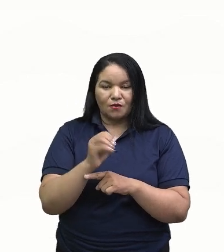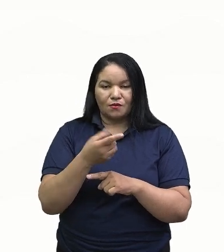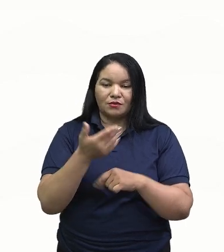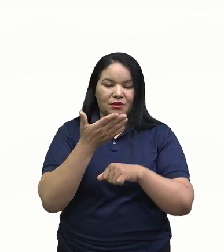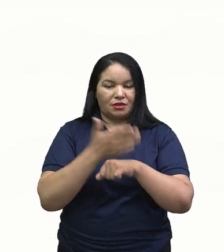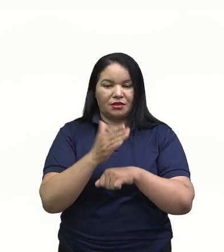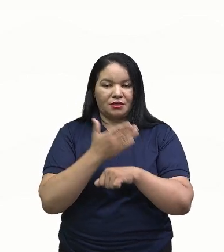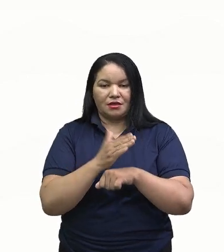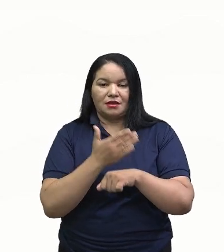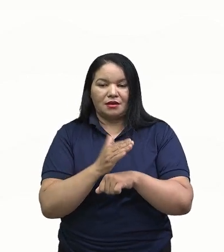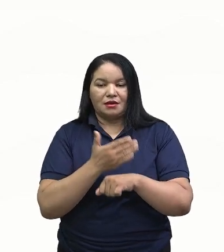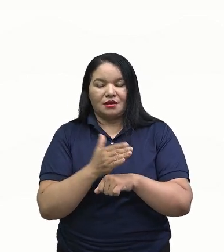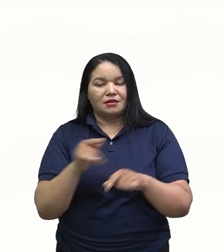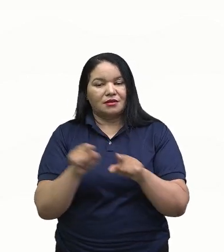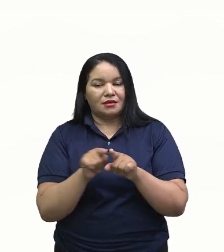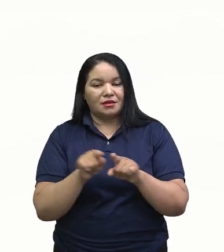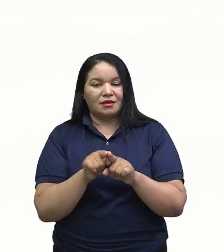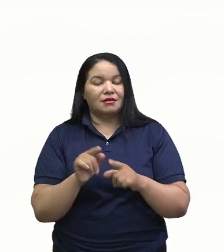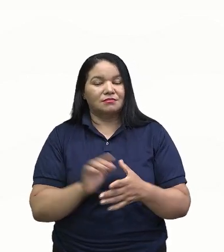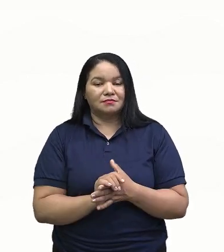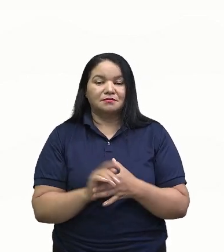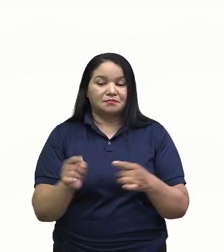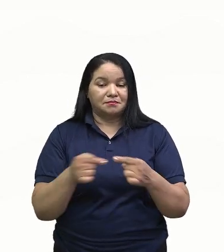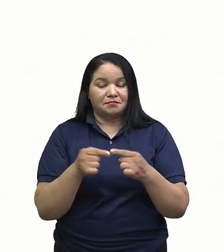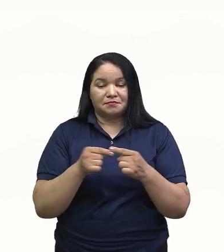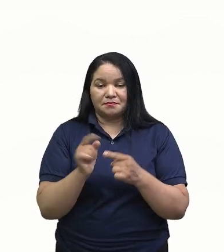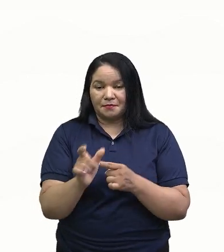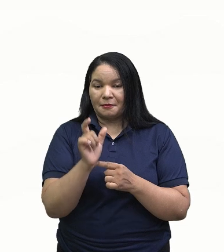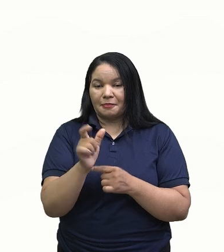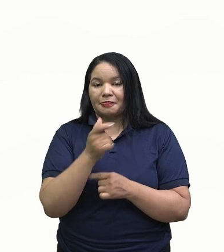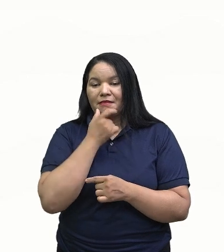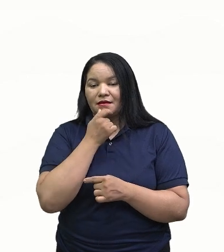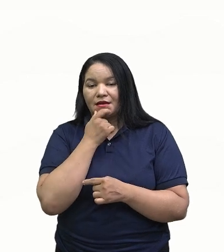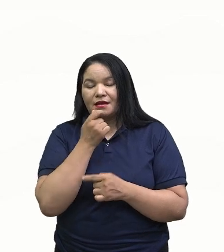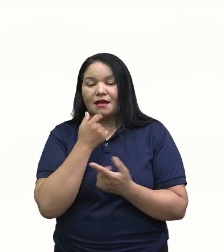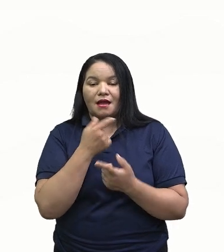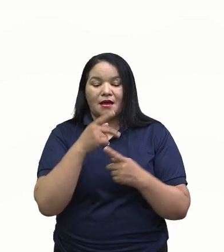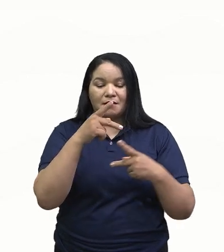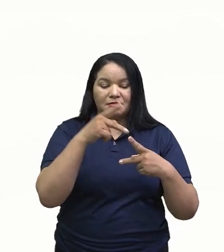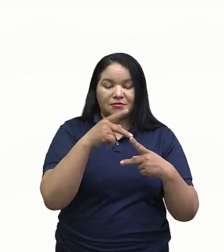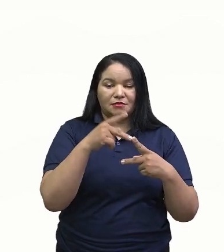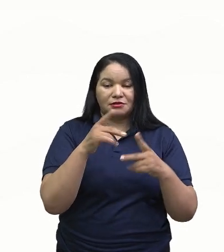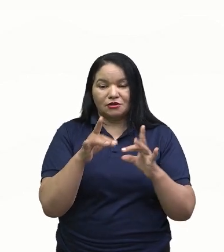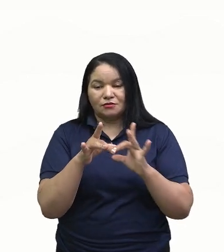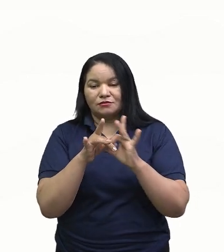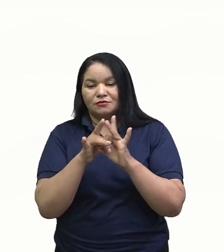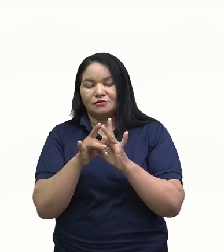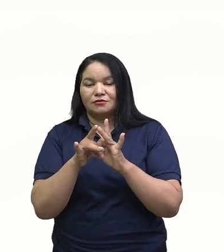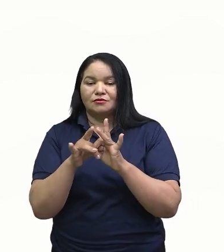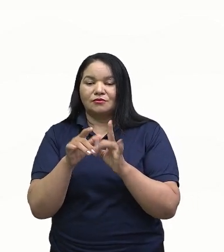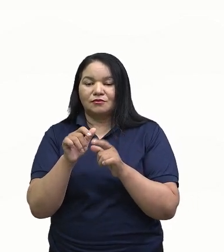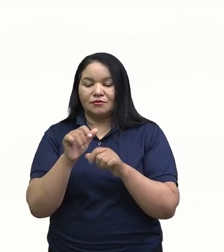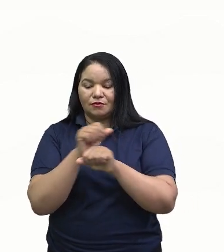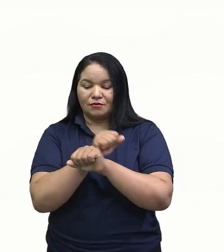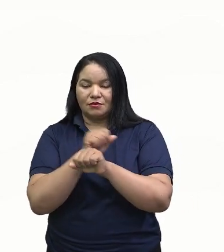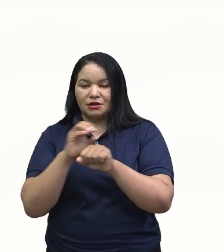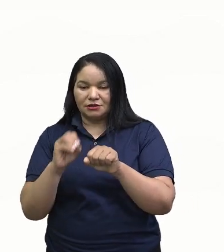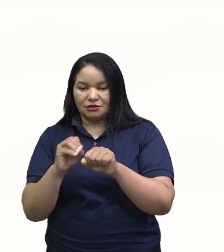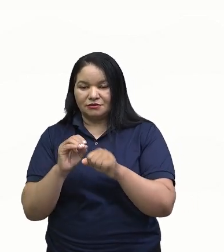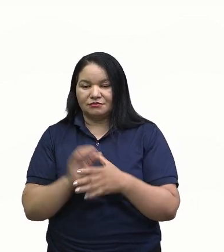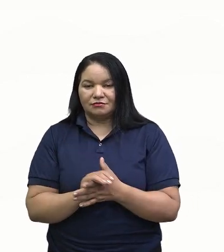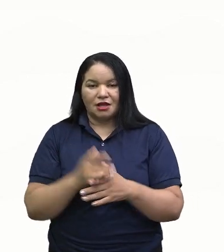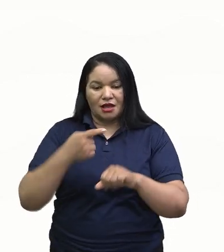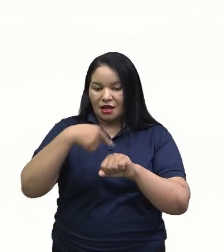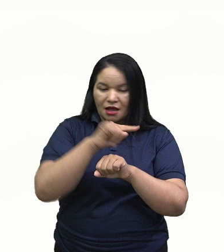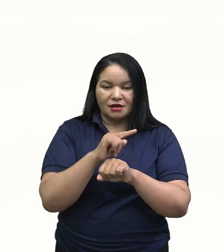masculino, a preposição vai se unir com o artigo. Perceberam? Muito bem. Aí não ocorreu a